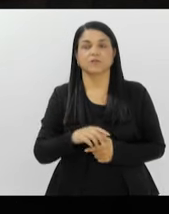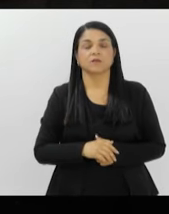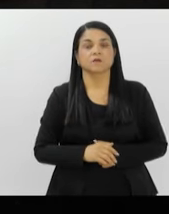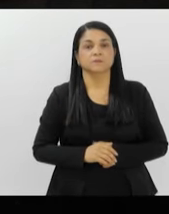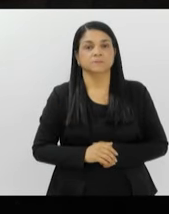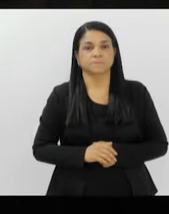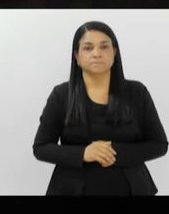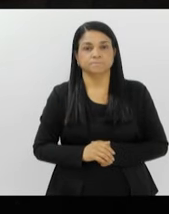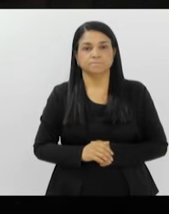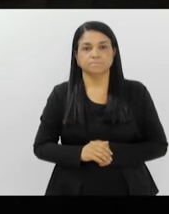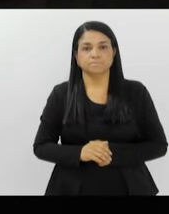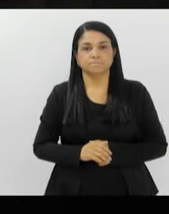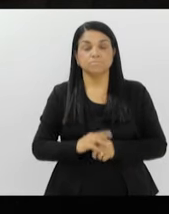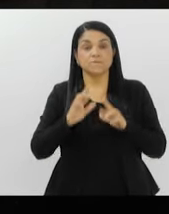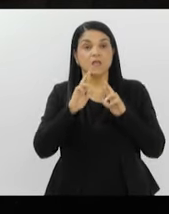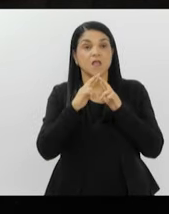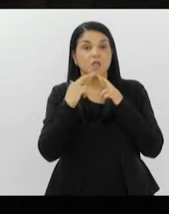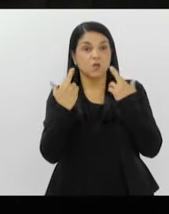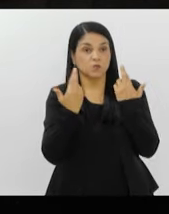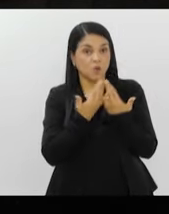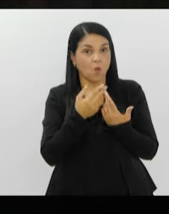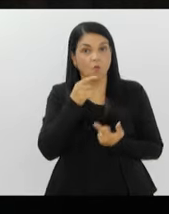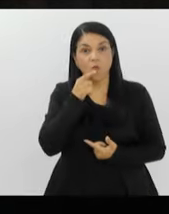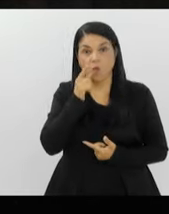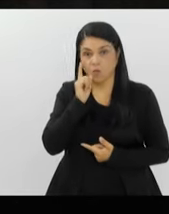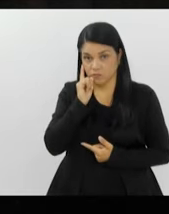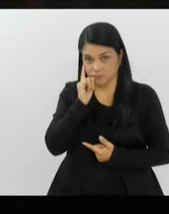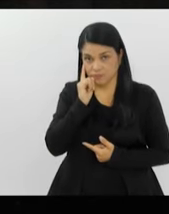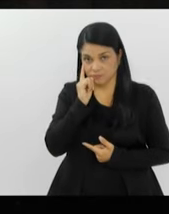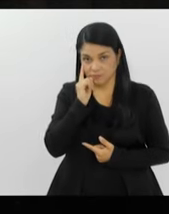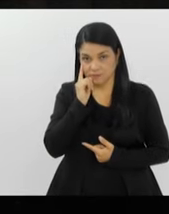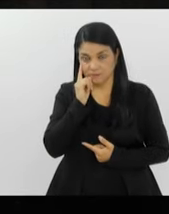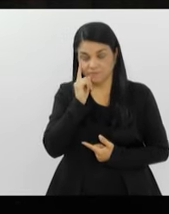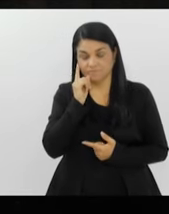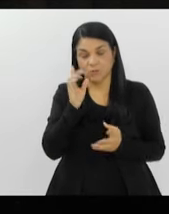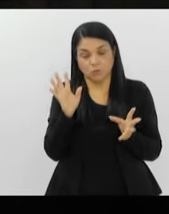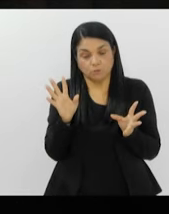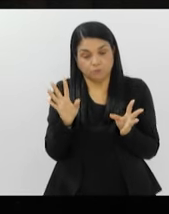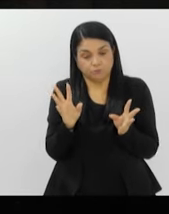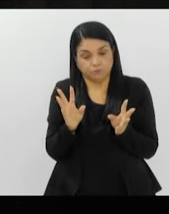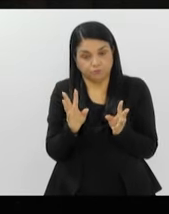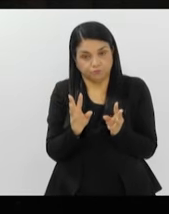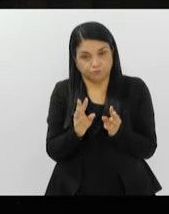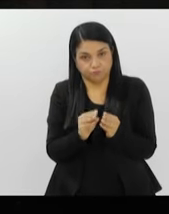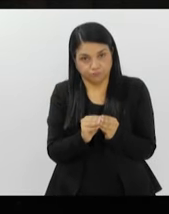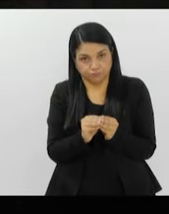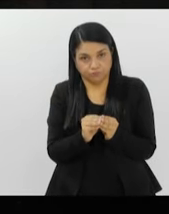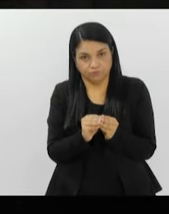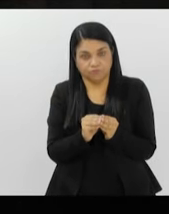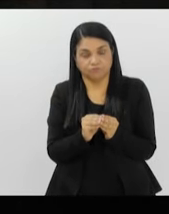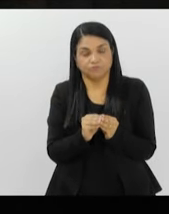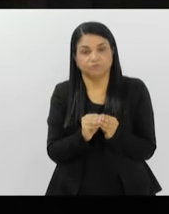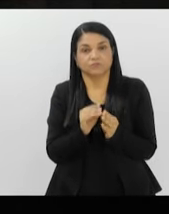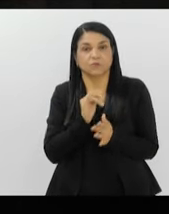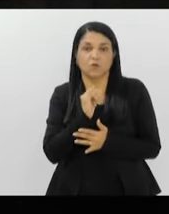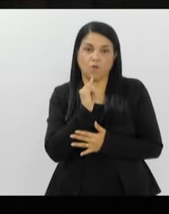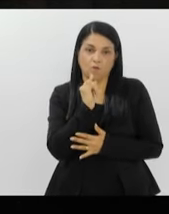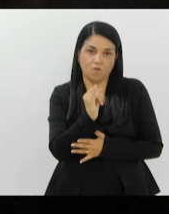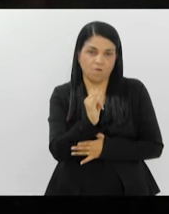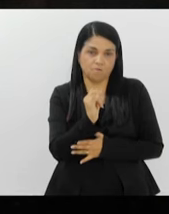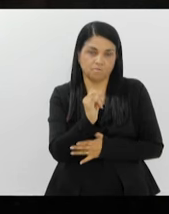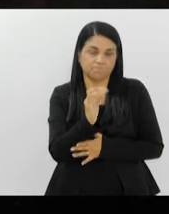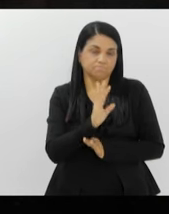reunião de ontem essa é a síntese que eu acho a síntese